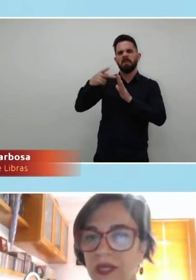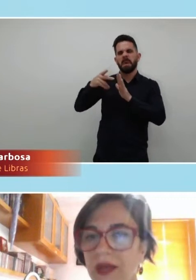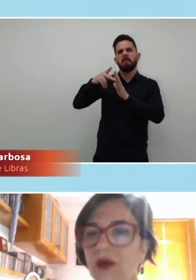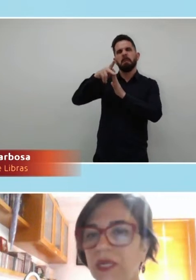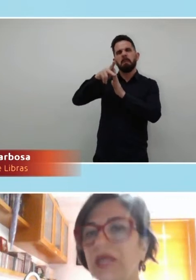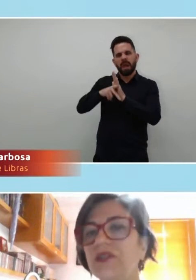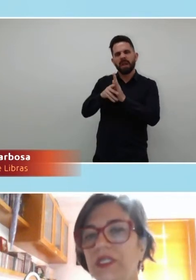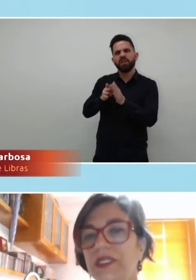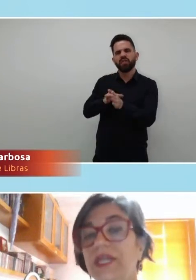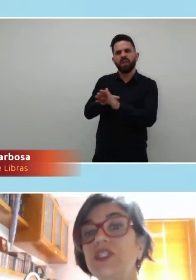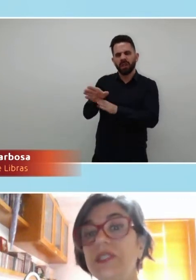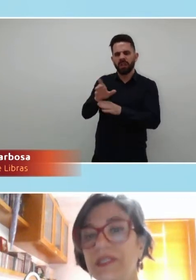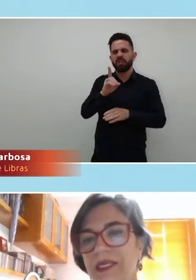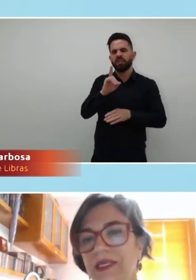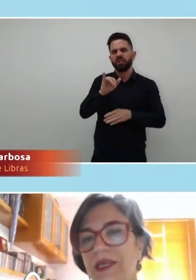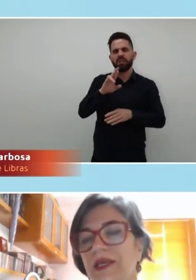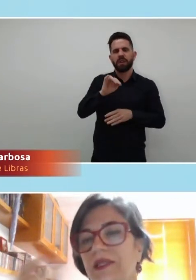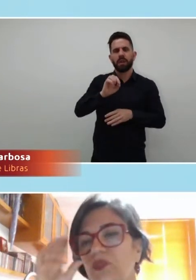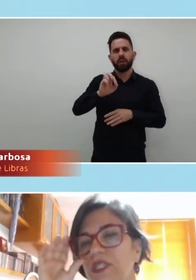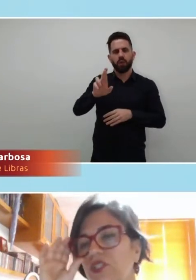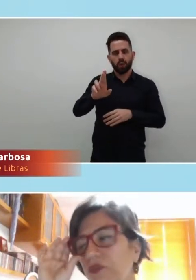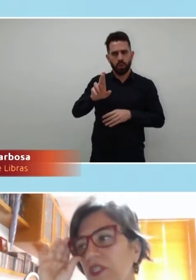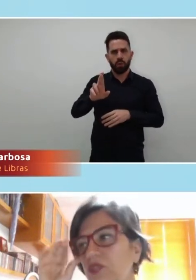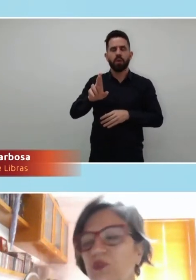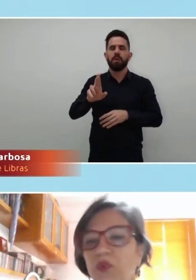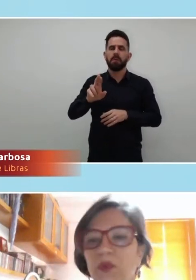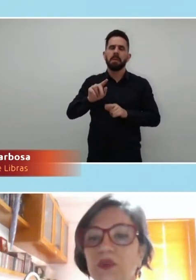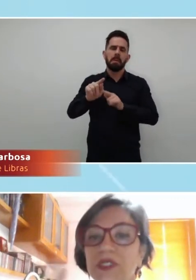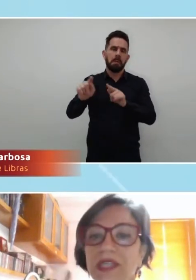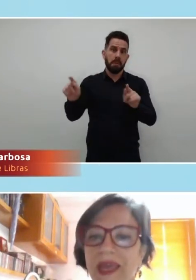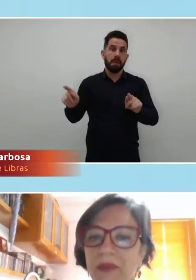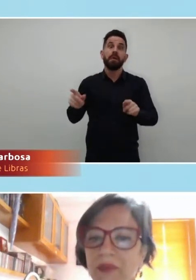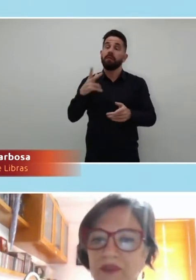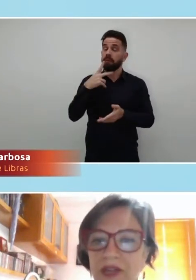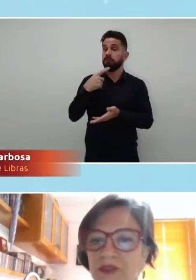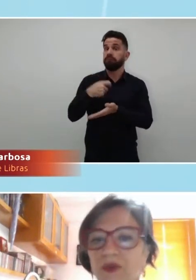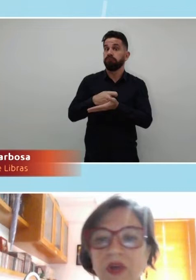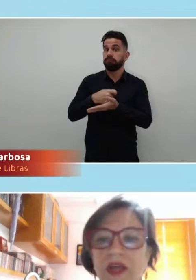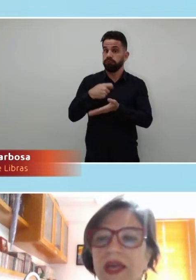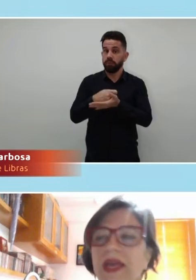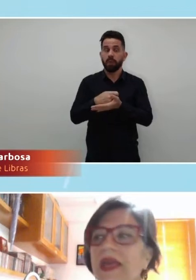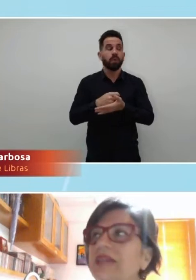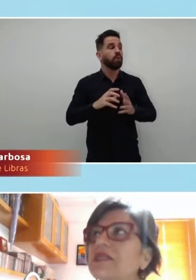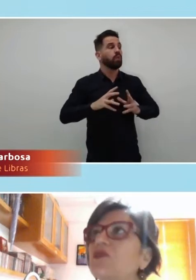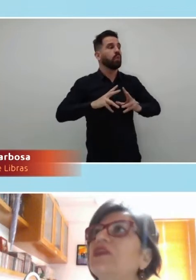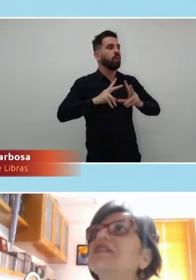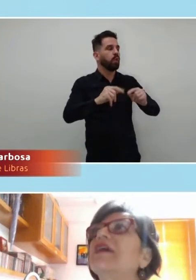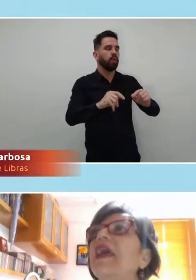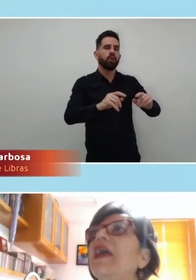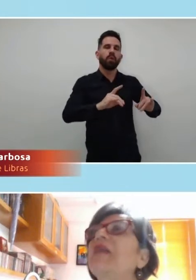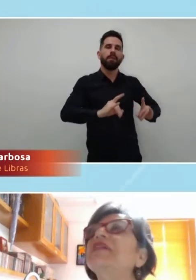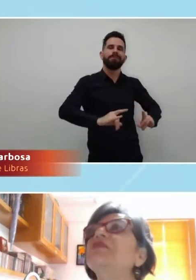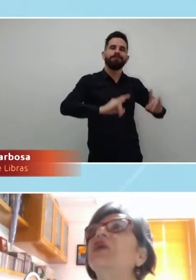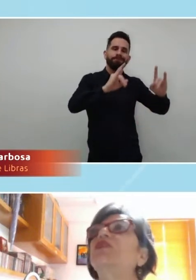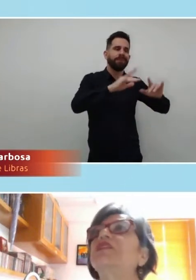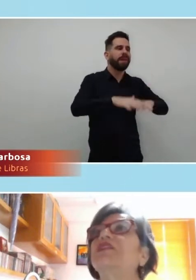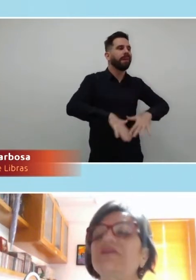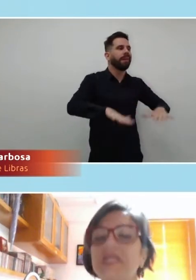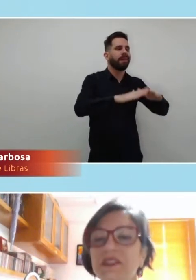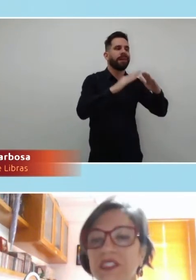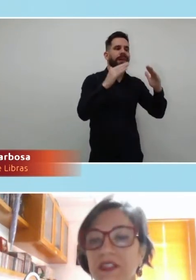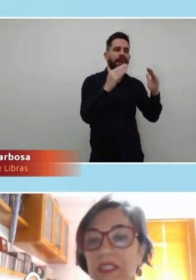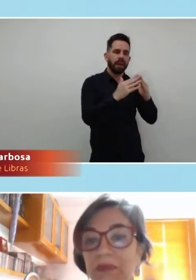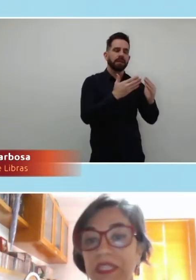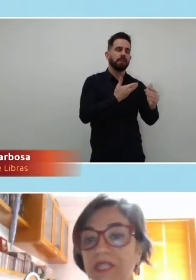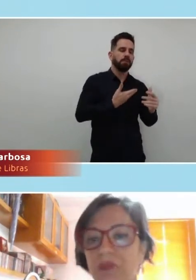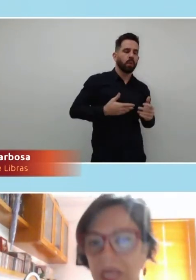indica a obrigatoriedade, sim, dos edifícios públicos e privados. Não, essa coisa é a mesma coisa. Toda vez que